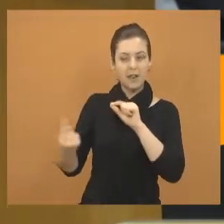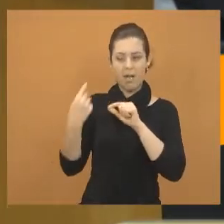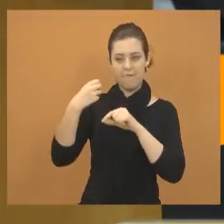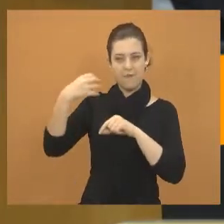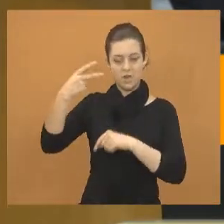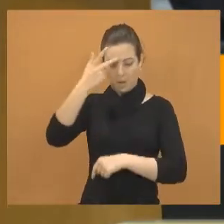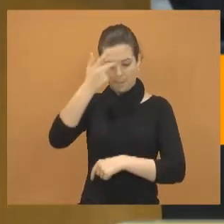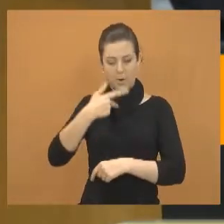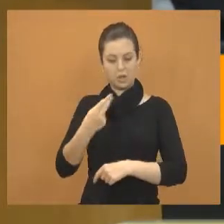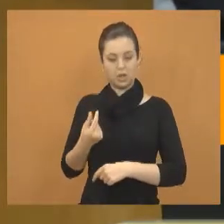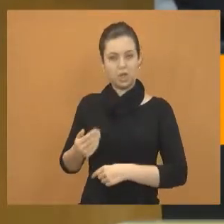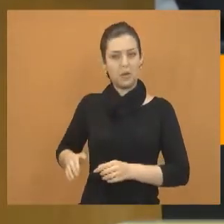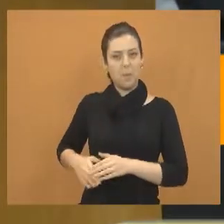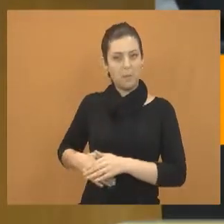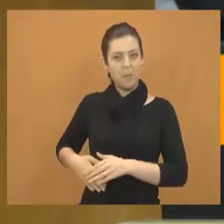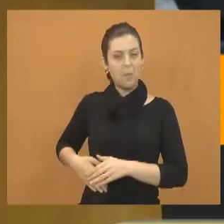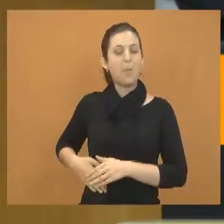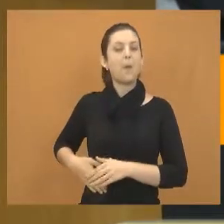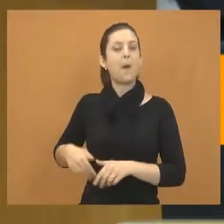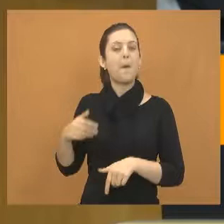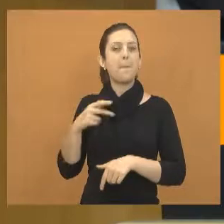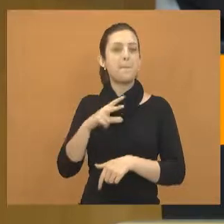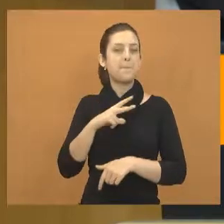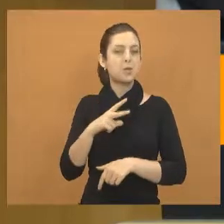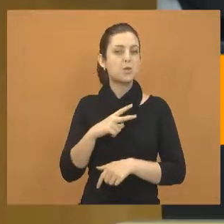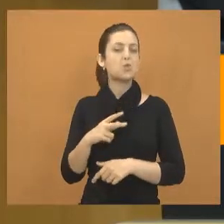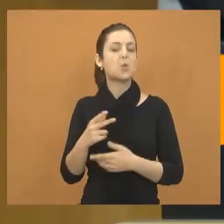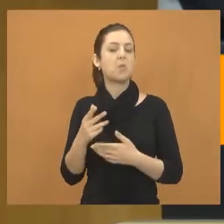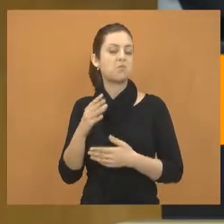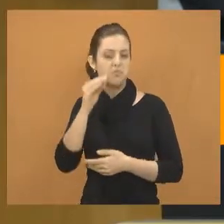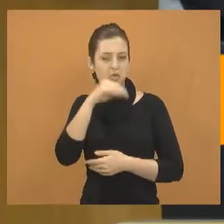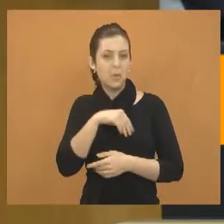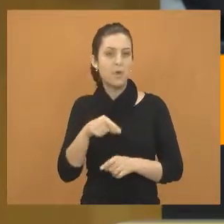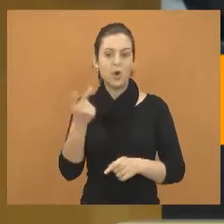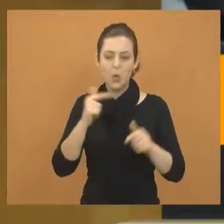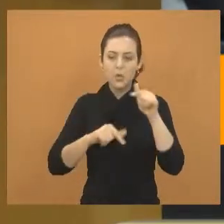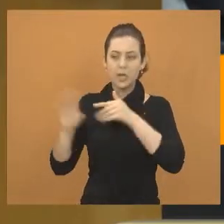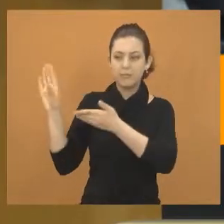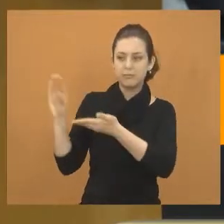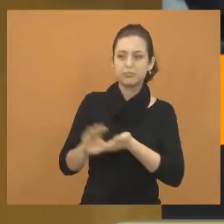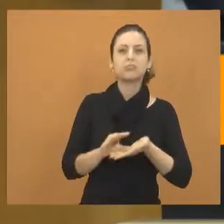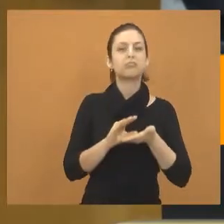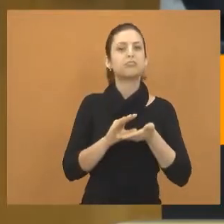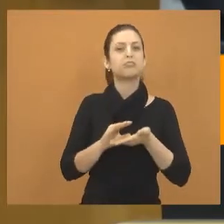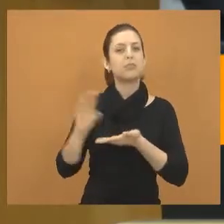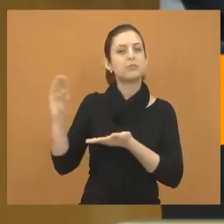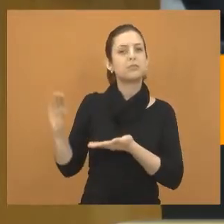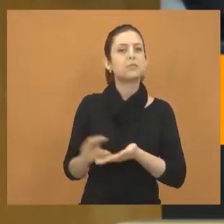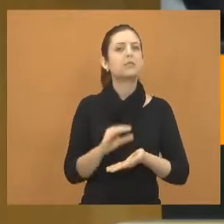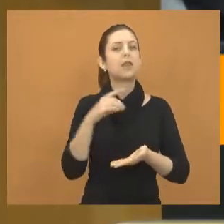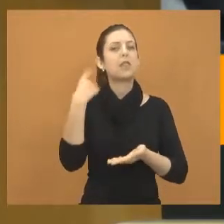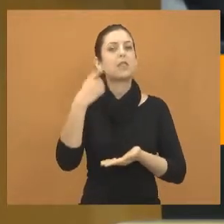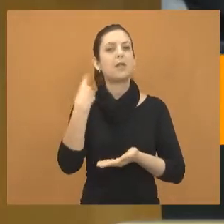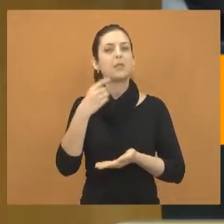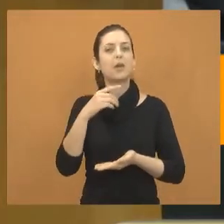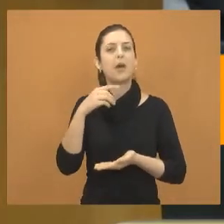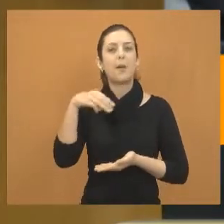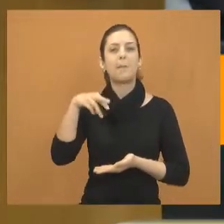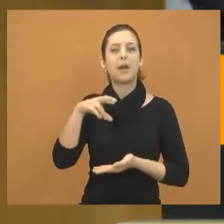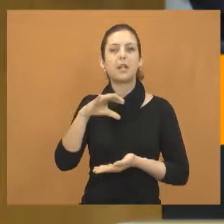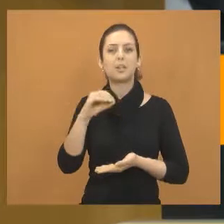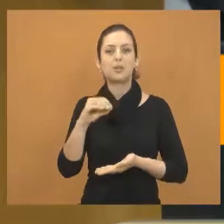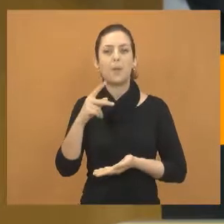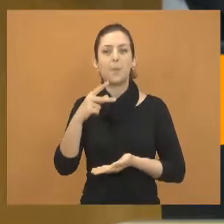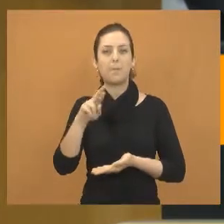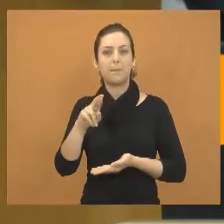Arildo ia com a gente, acabou tendo um problema pessoal, desistiu na última hora, e conseguimos trazer lá o empenho do deputado Márcio Alvino,